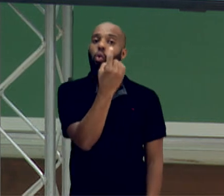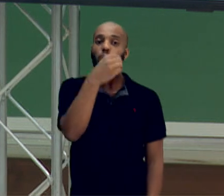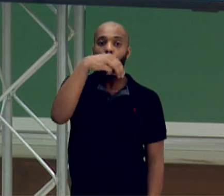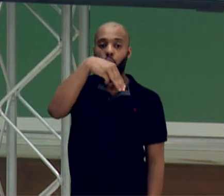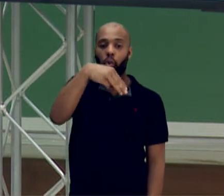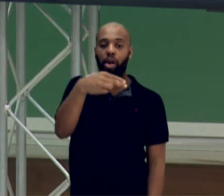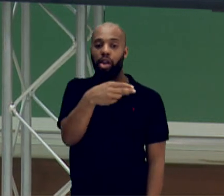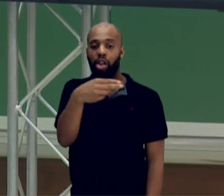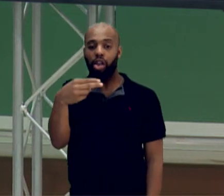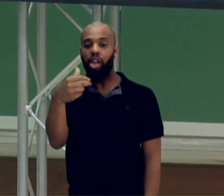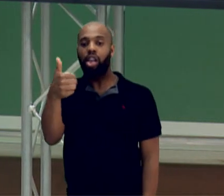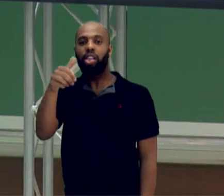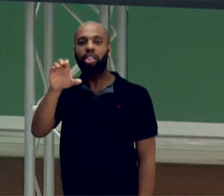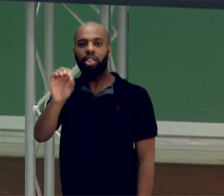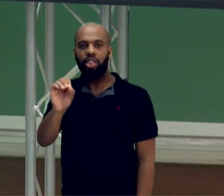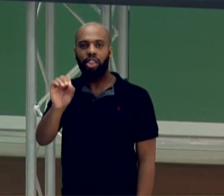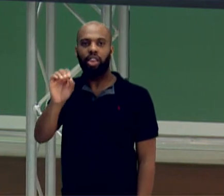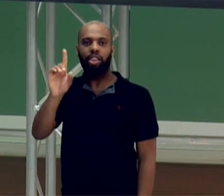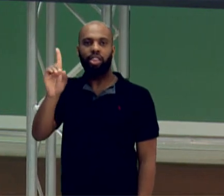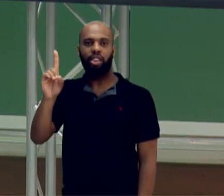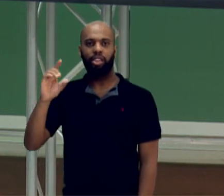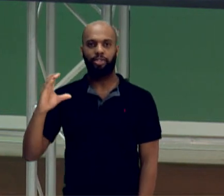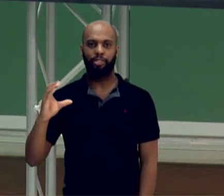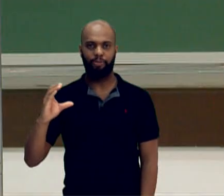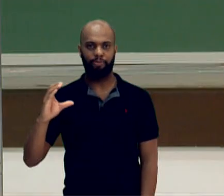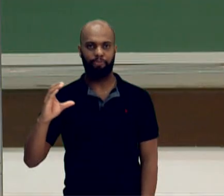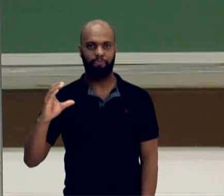que 10 decímetros.